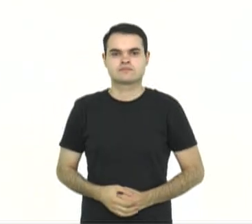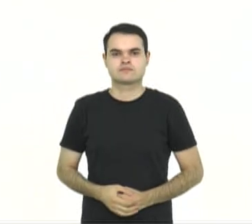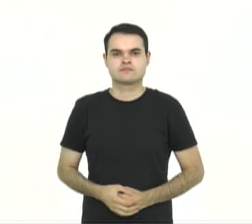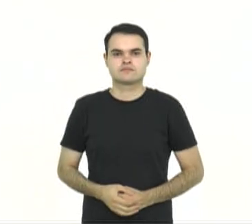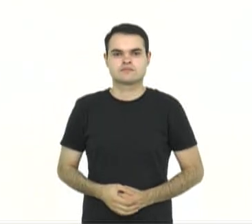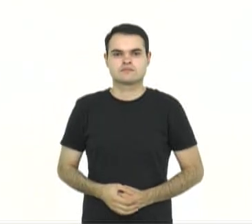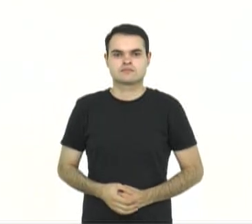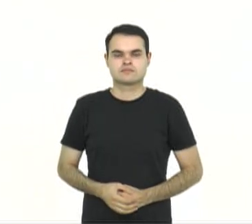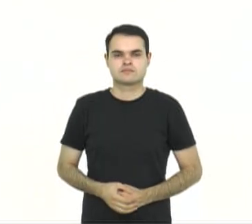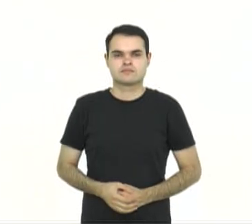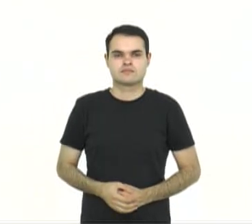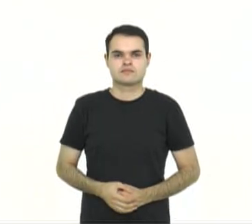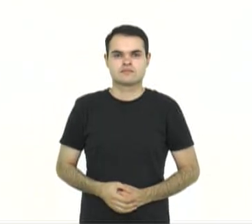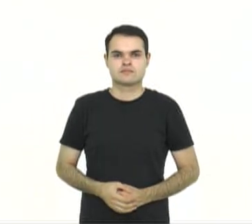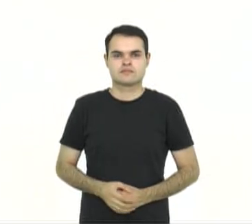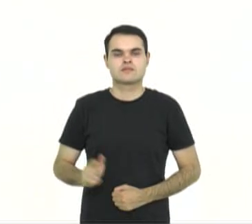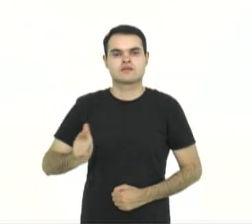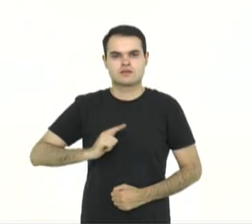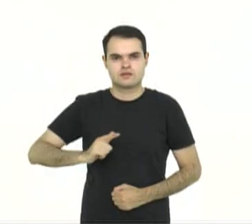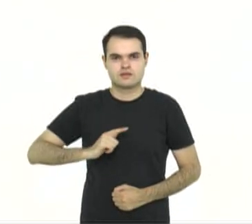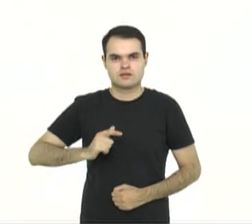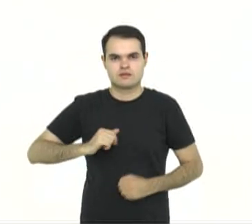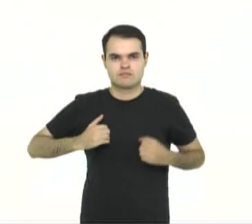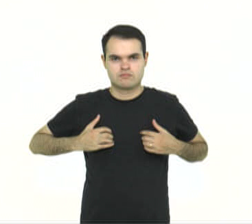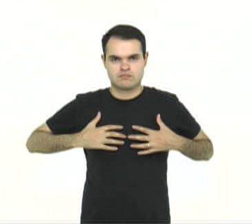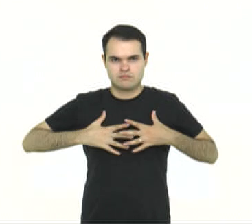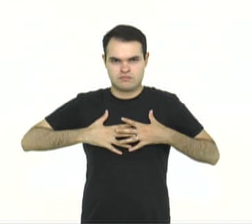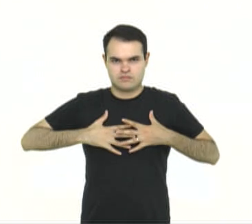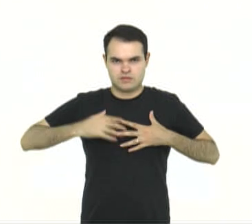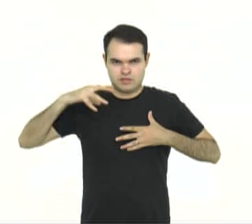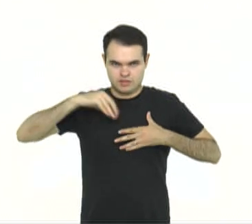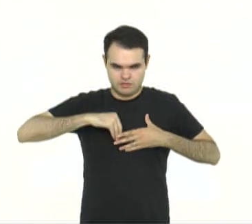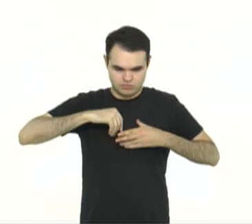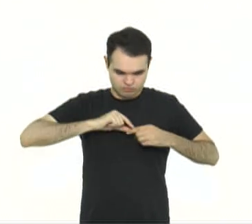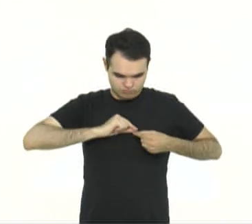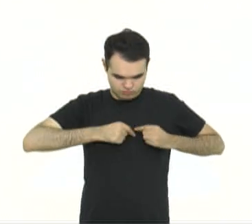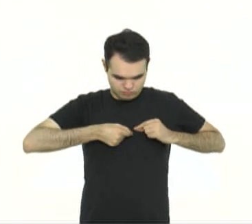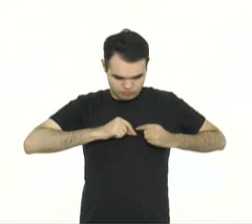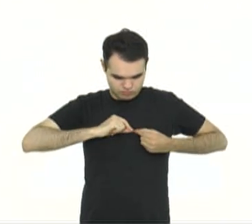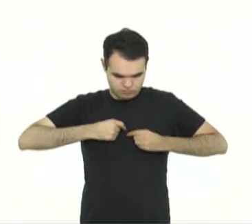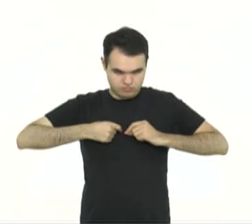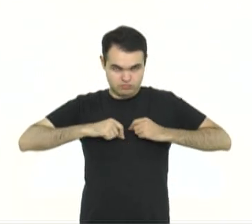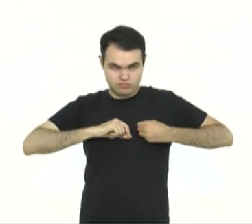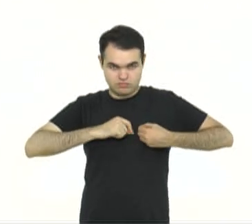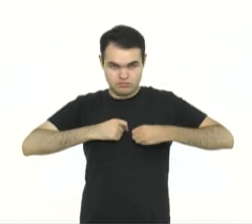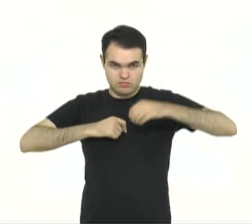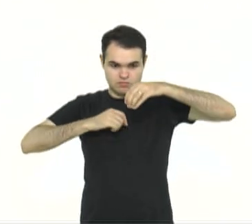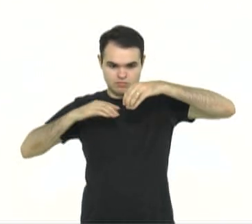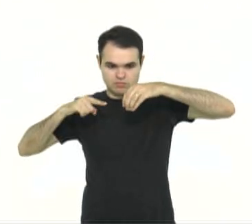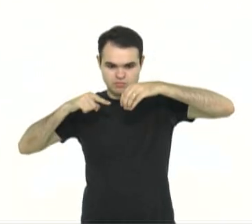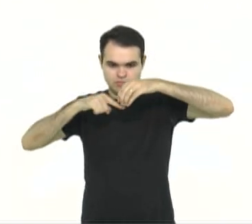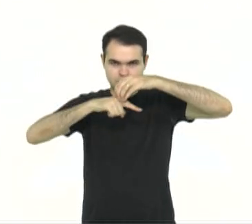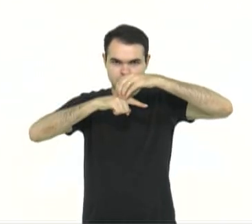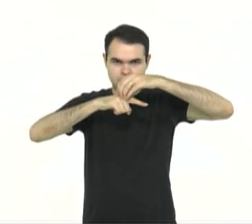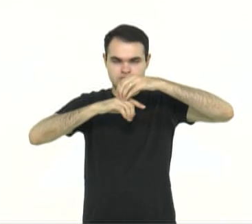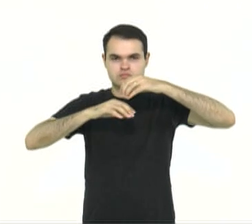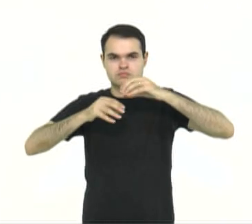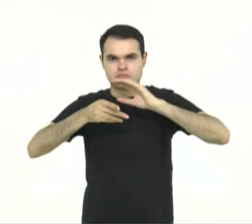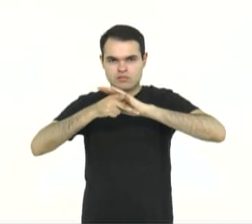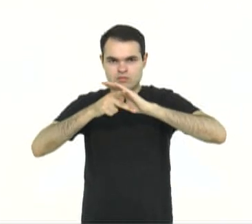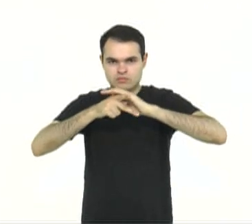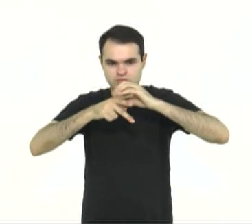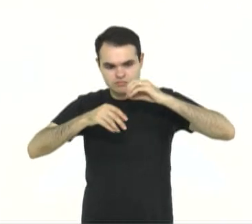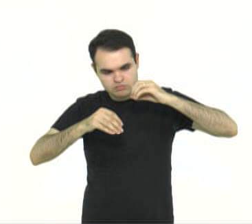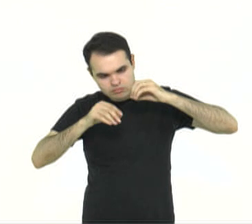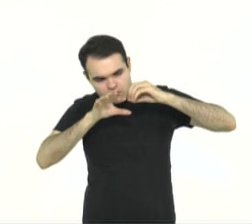Então, a passagem desses capilares no alvéolo e é ali que vai acontecer a hematose, tá? Por difusão